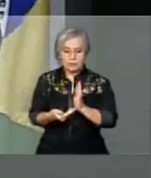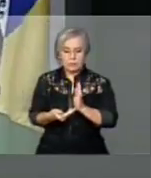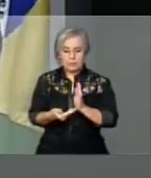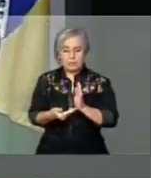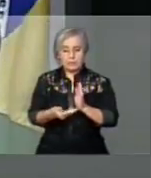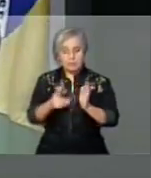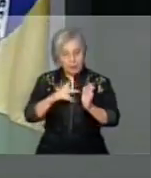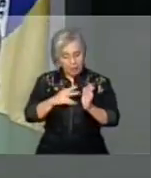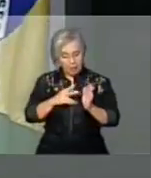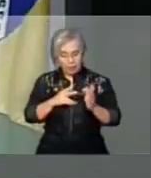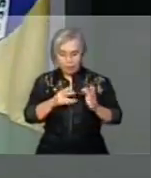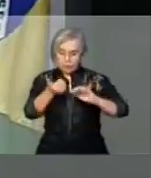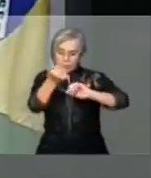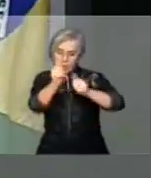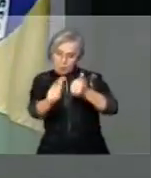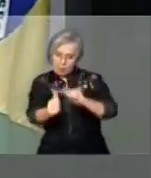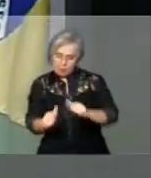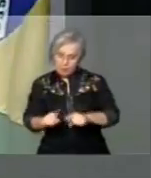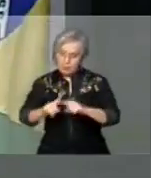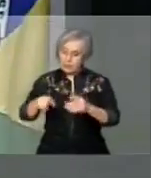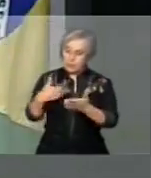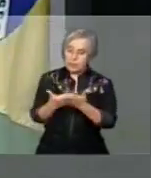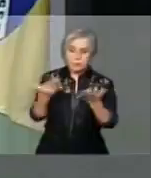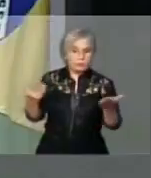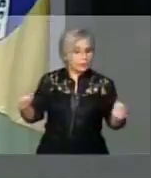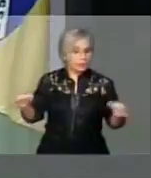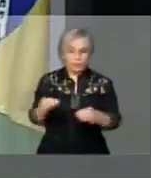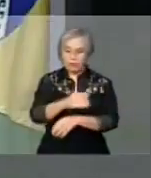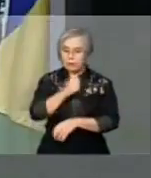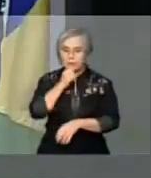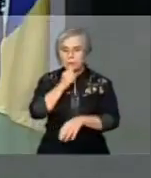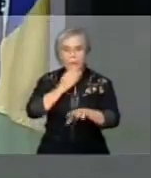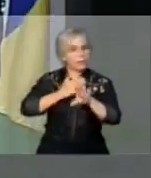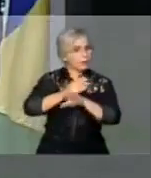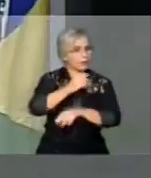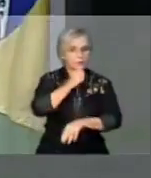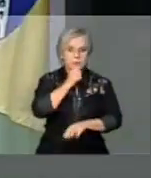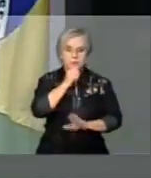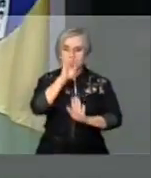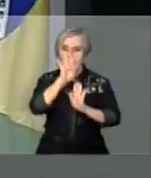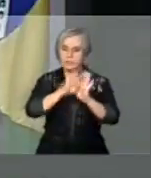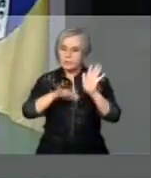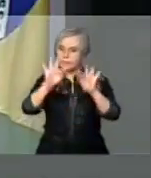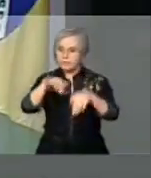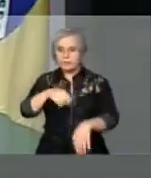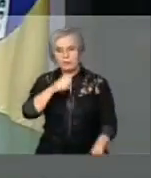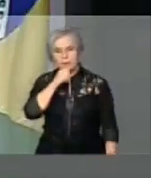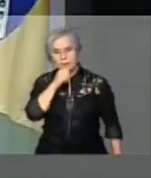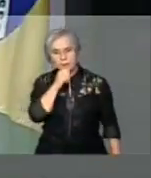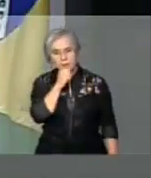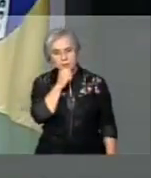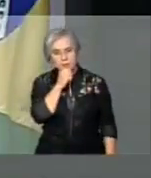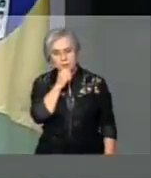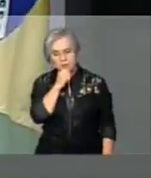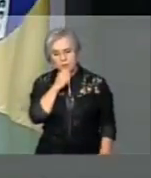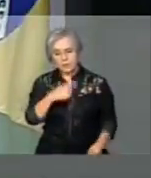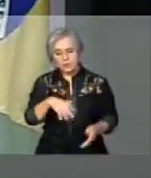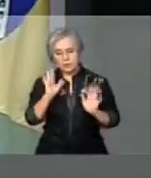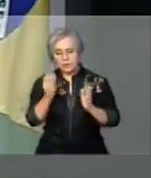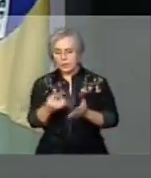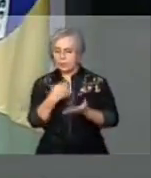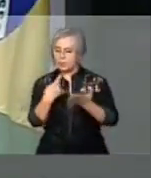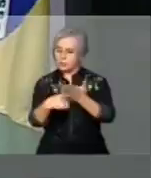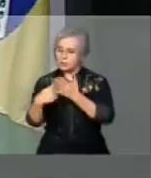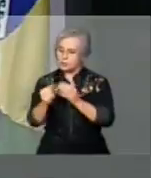tramitando nesta casa e, lamentavelmente, até agora nós não temos ainda o texto final. Temos aí, inclusive, uma série de entendimentos feitos